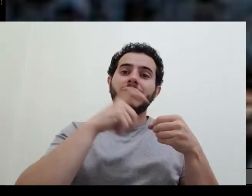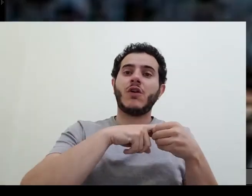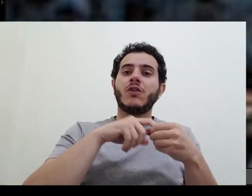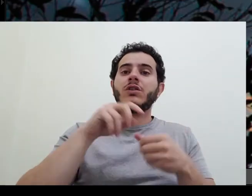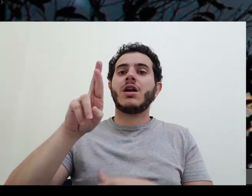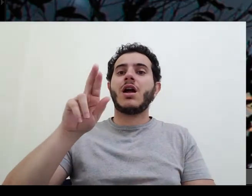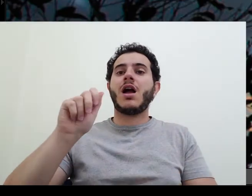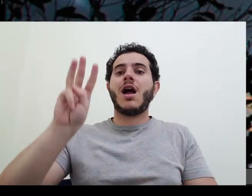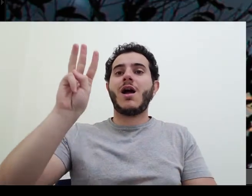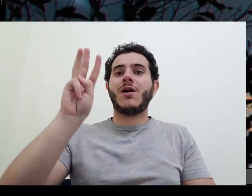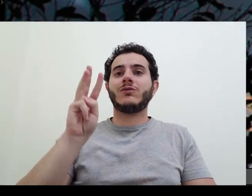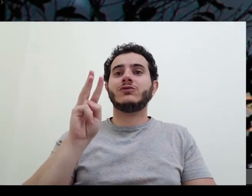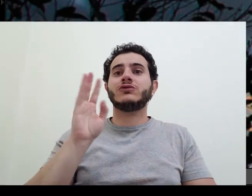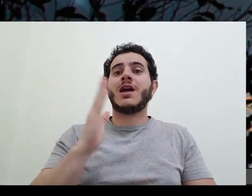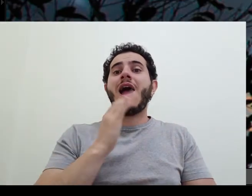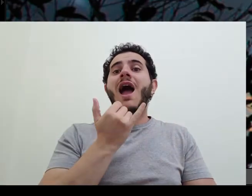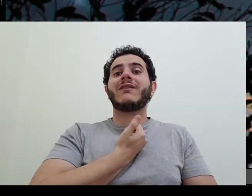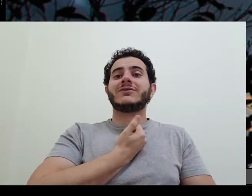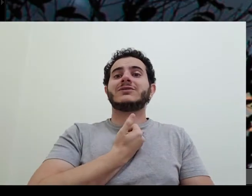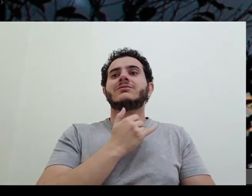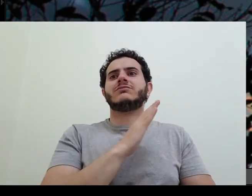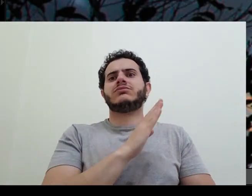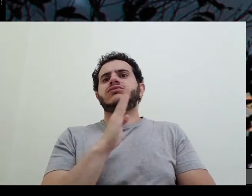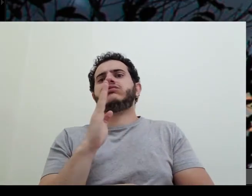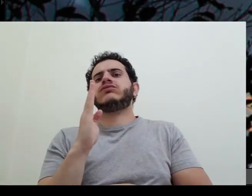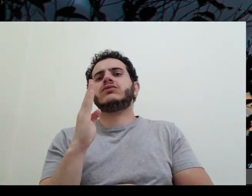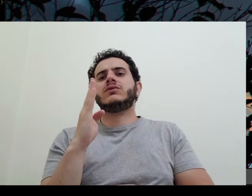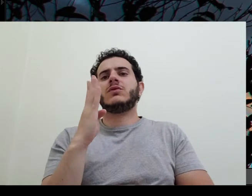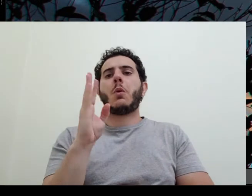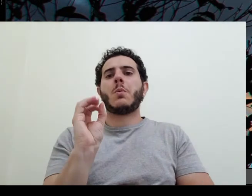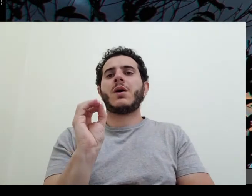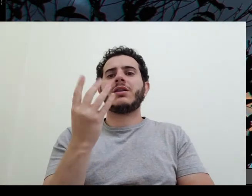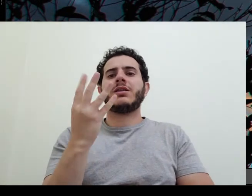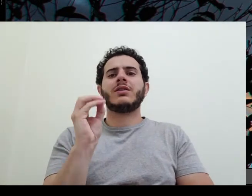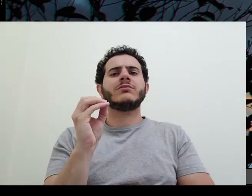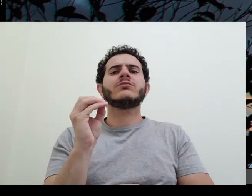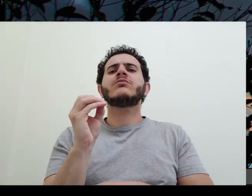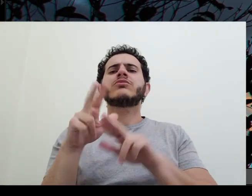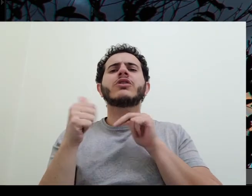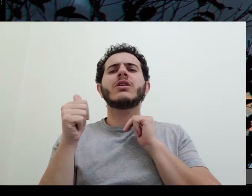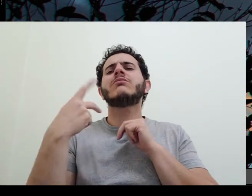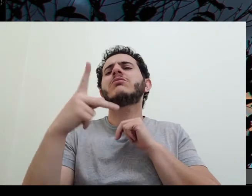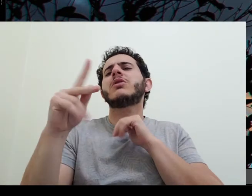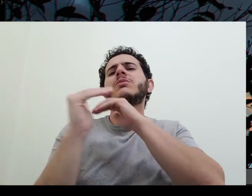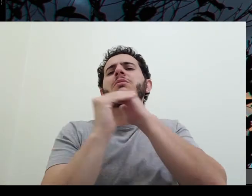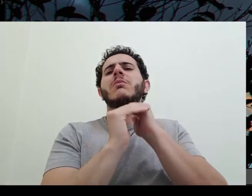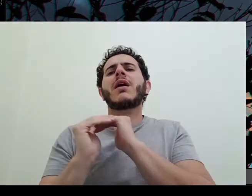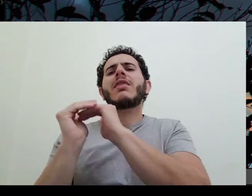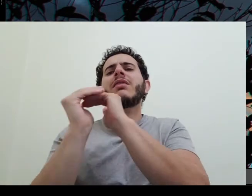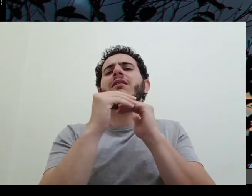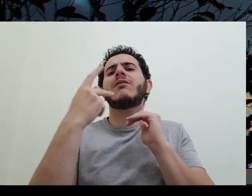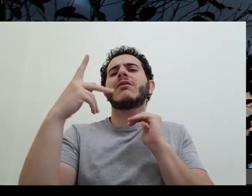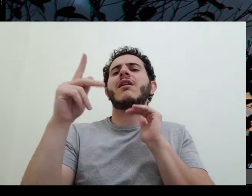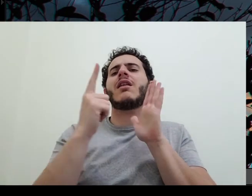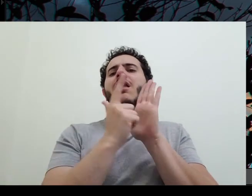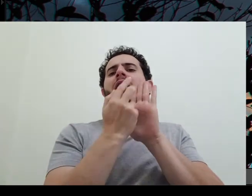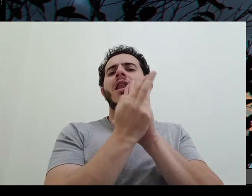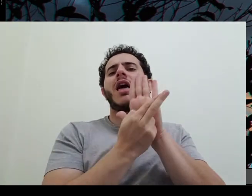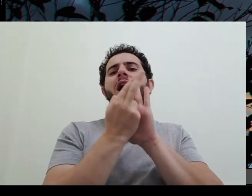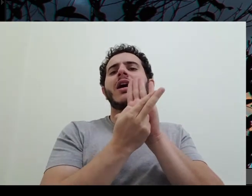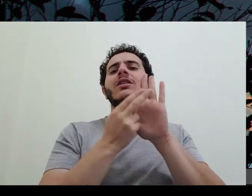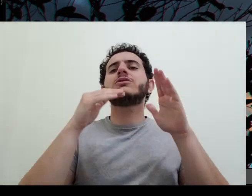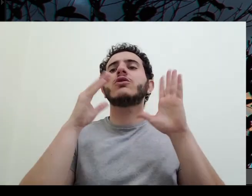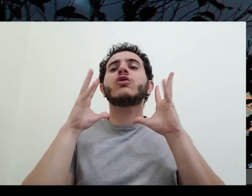RAW, vem para o arquivo RAW, ele aplica 40 por pré-definição do Lightroom, por padrão do Lightroom. Todo arquivo RAW já recebe